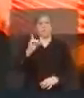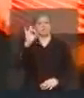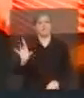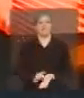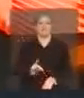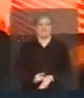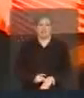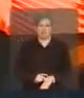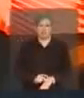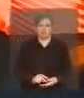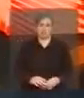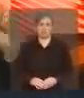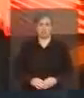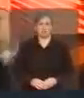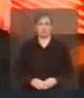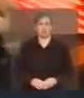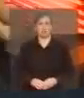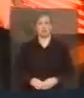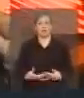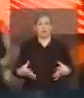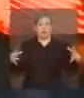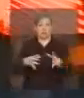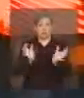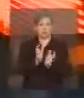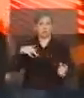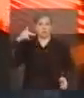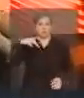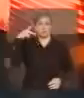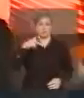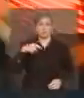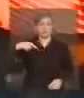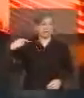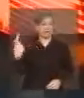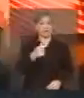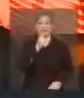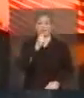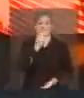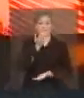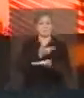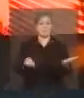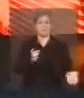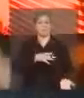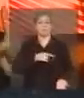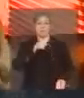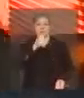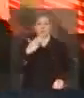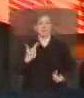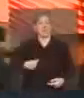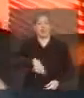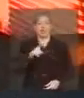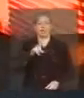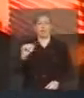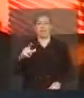apenas a verdade. E enquanto a classe política, Eduardo, não perder o medo da imprensa, a gente não vai